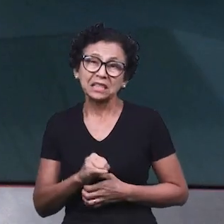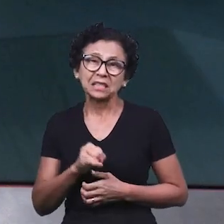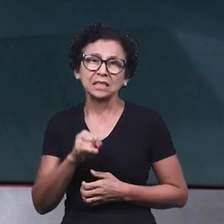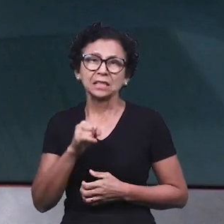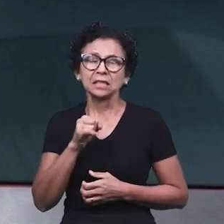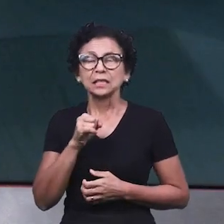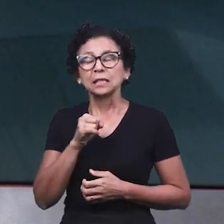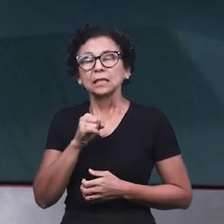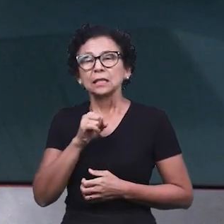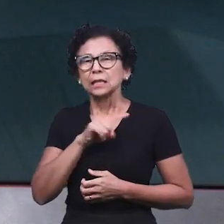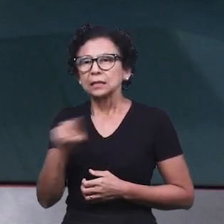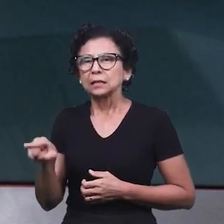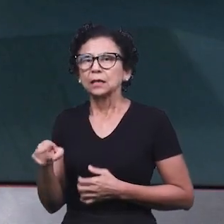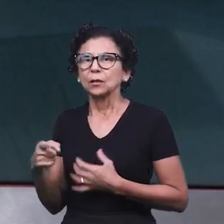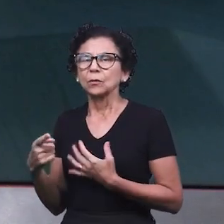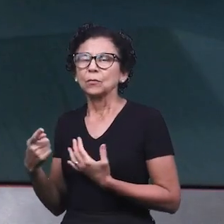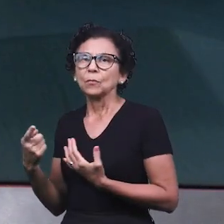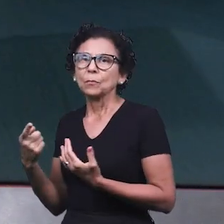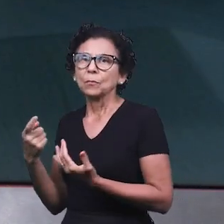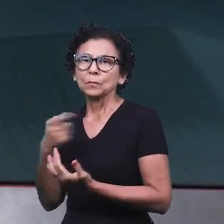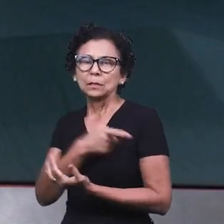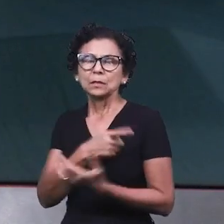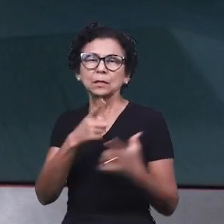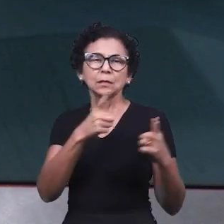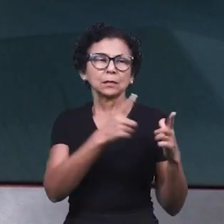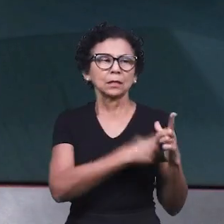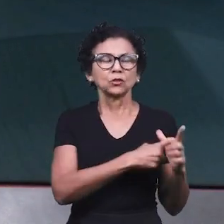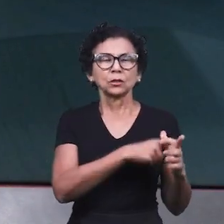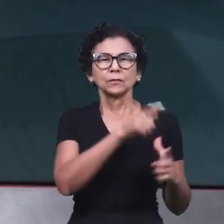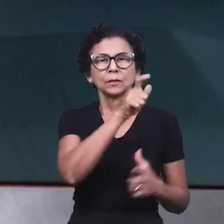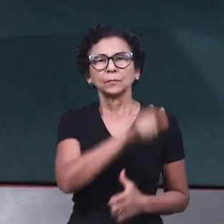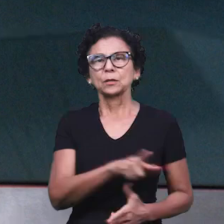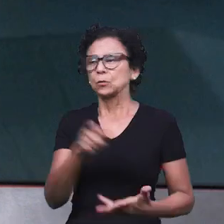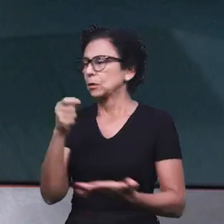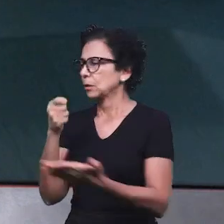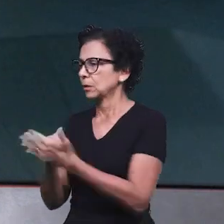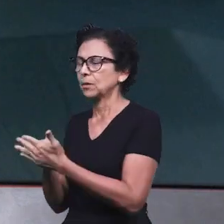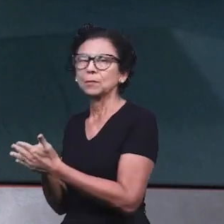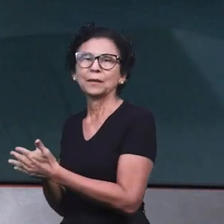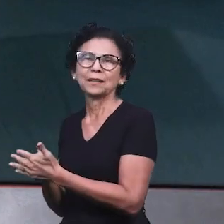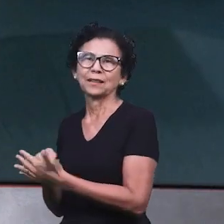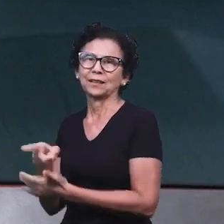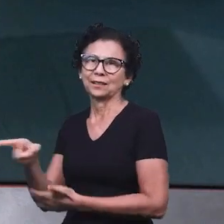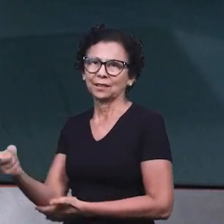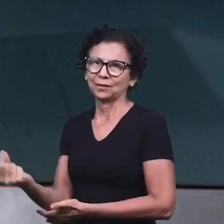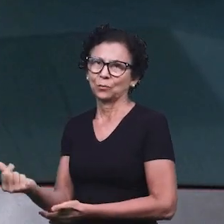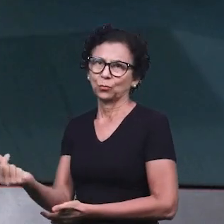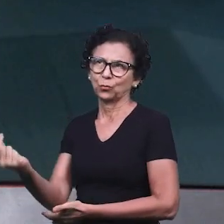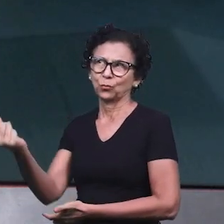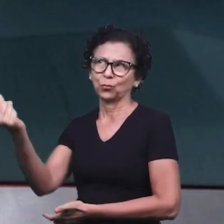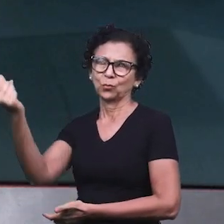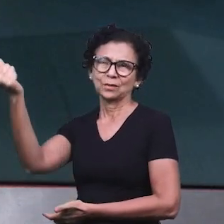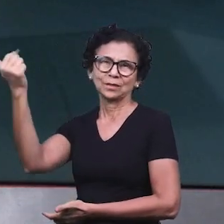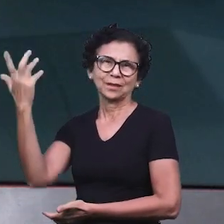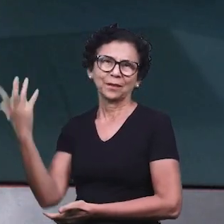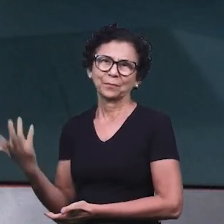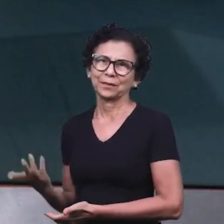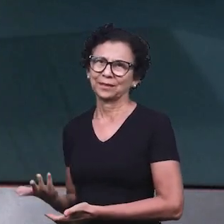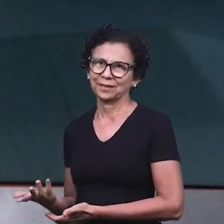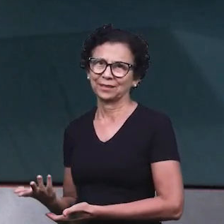o risco de não receber. E isso vai formando um montante no caixa